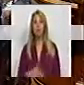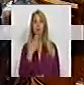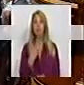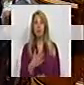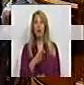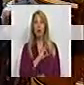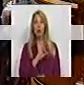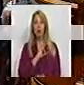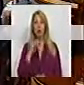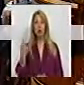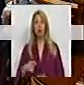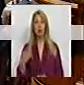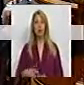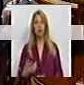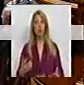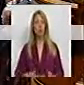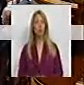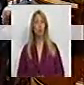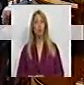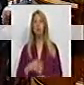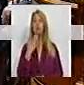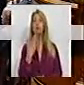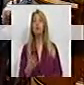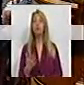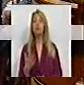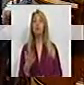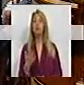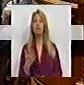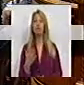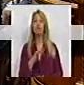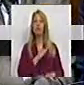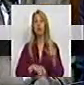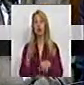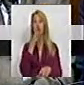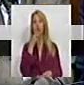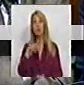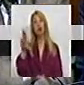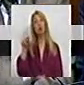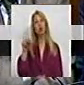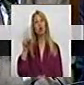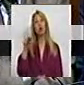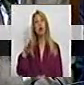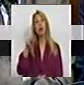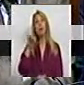Muito obrigado, Sr. Presidente. Muito obrigado, Sr. Deputado Nuno Magalhães.